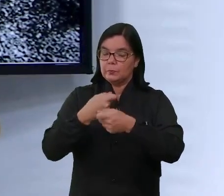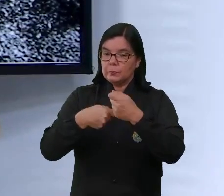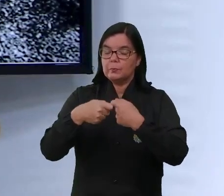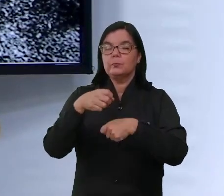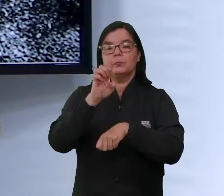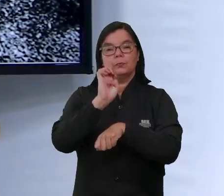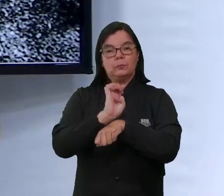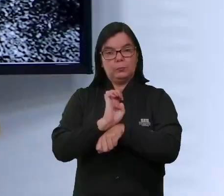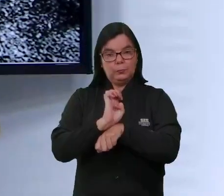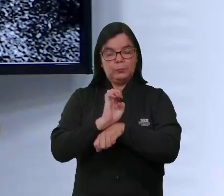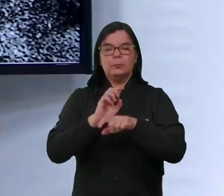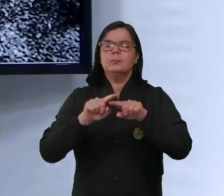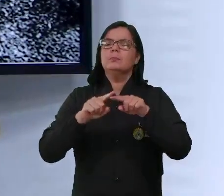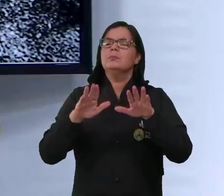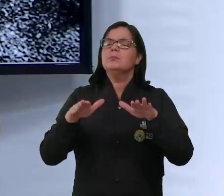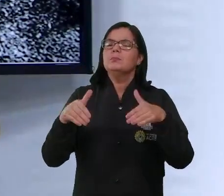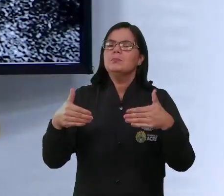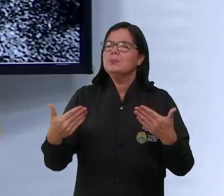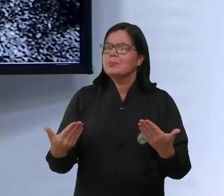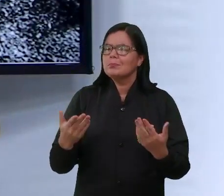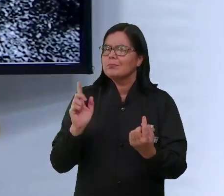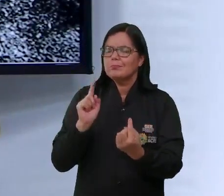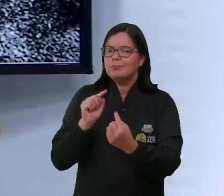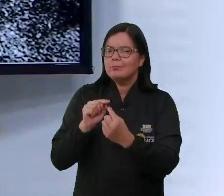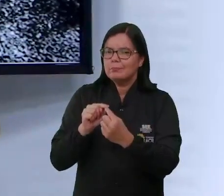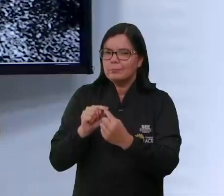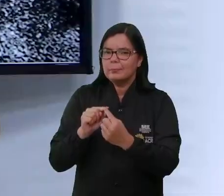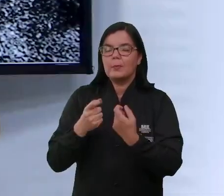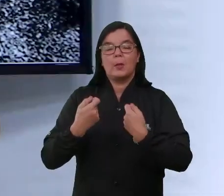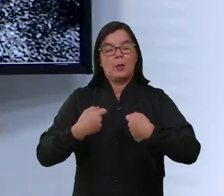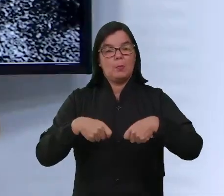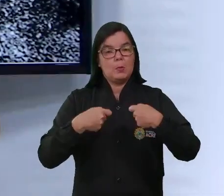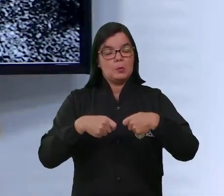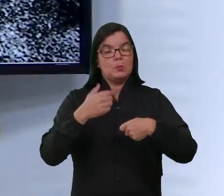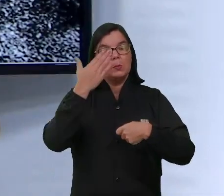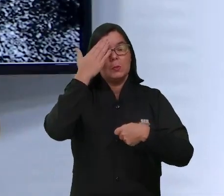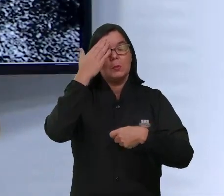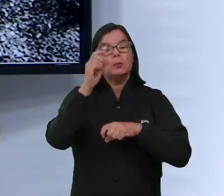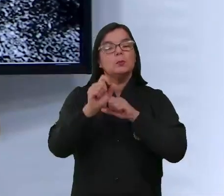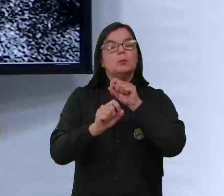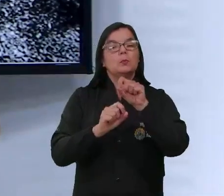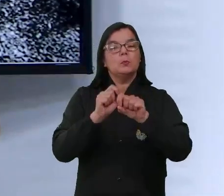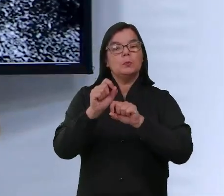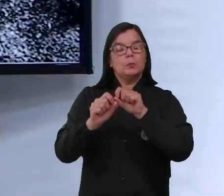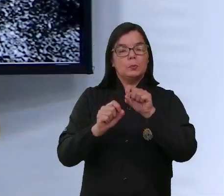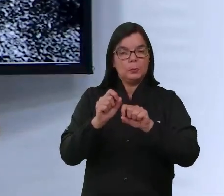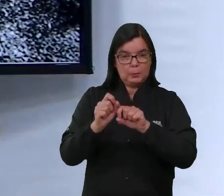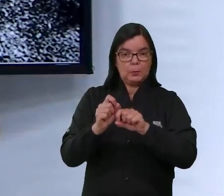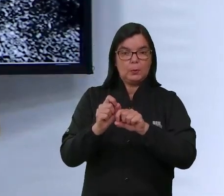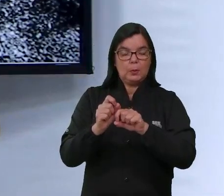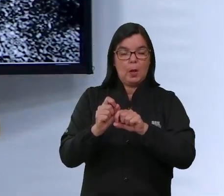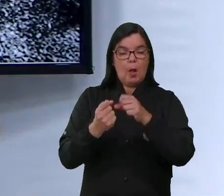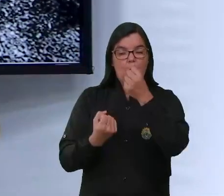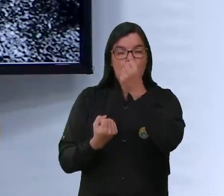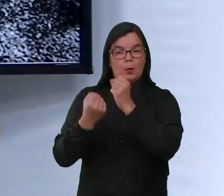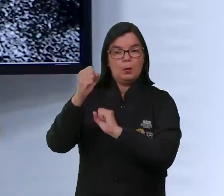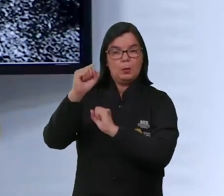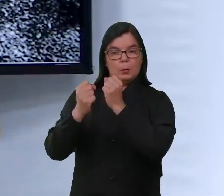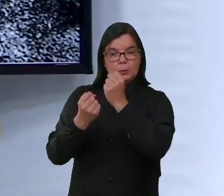do Estado. Mas qual foi a causa? Precisamos levar em consideração que a